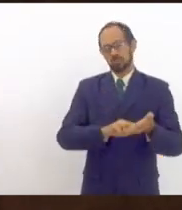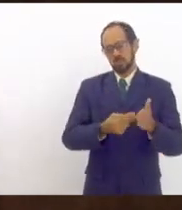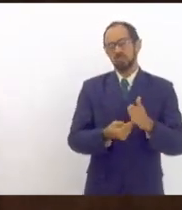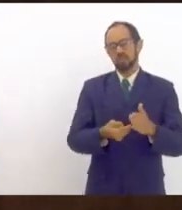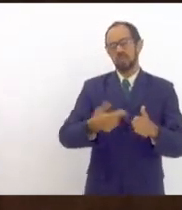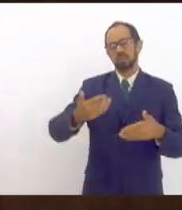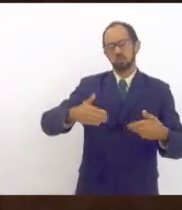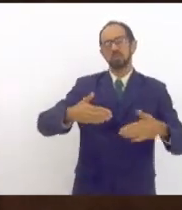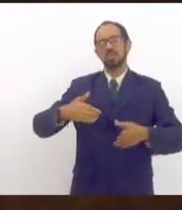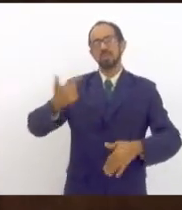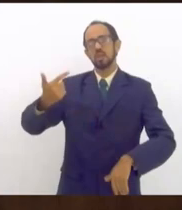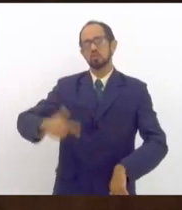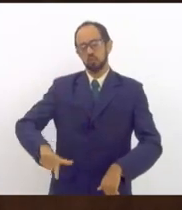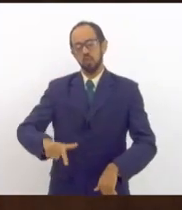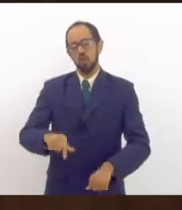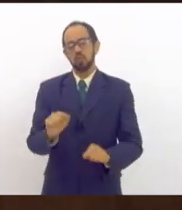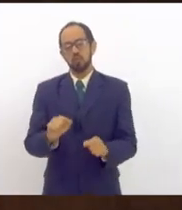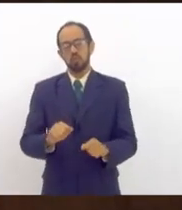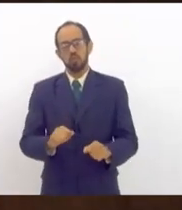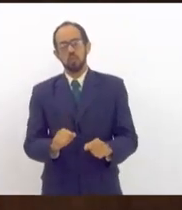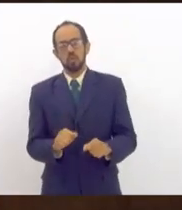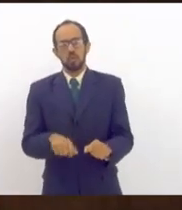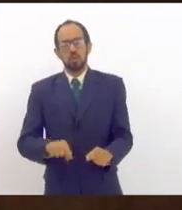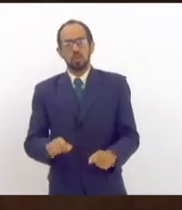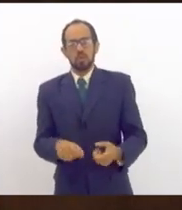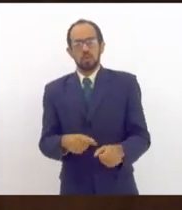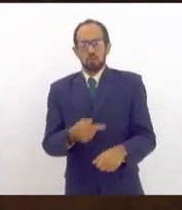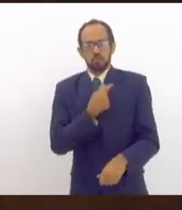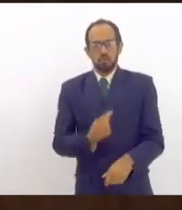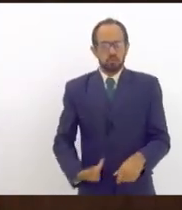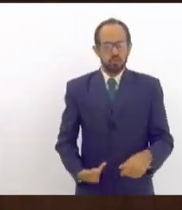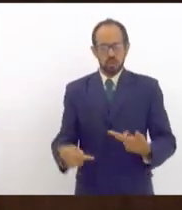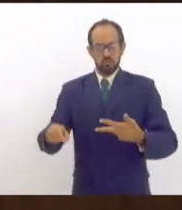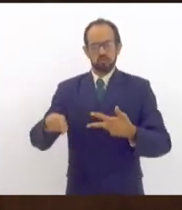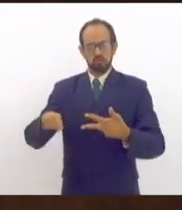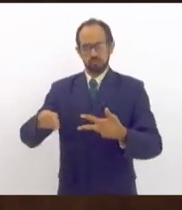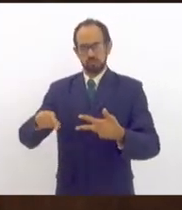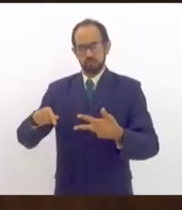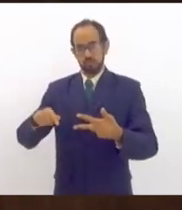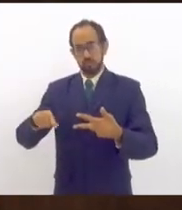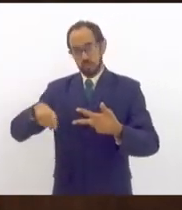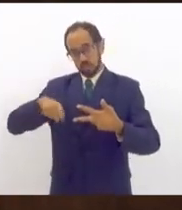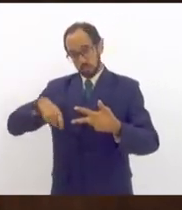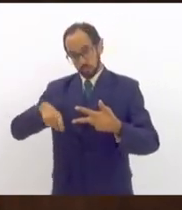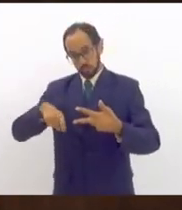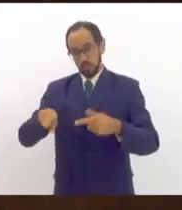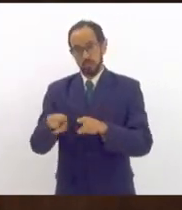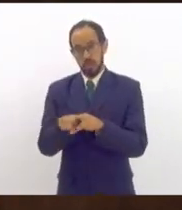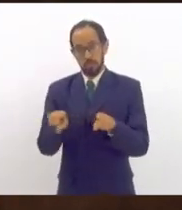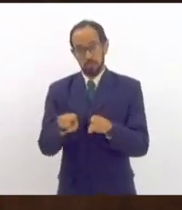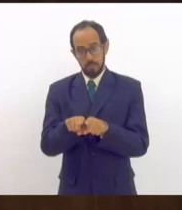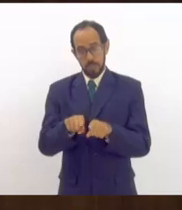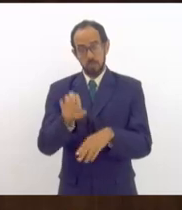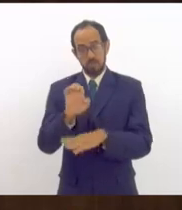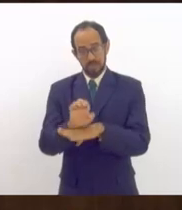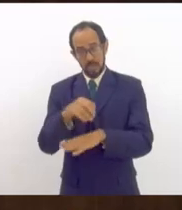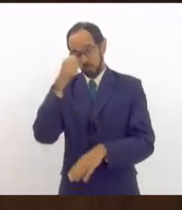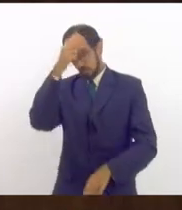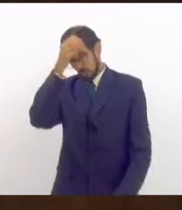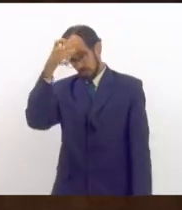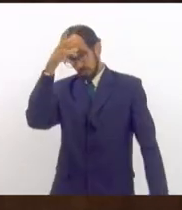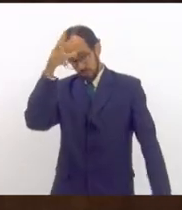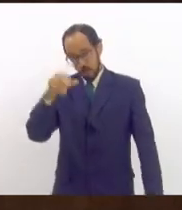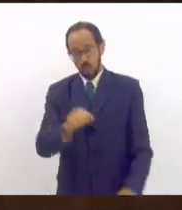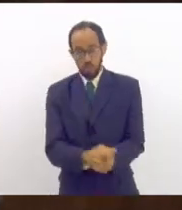desempenhos desta casa e também é dos governos executivos estadual e municipal é ressaltar aqui como Nobre